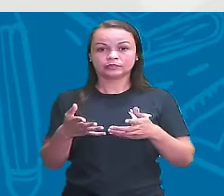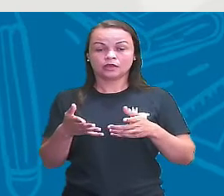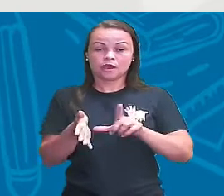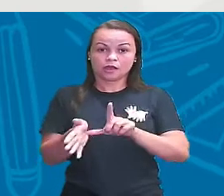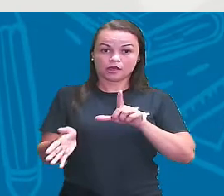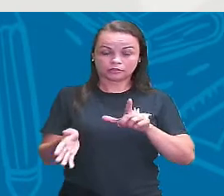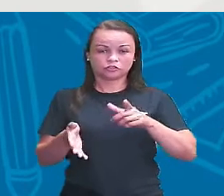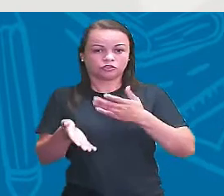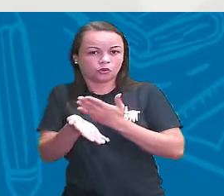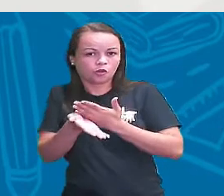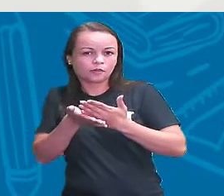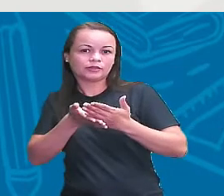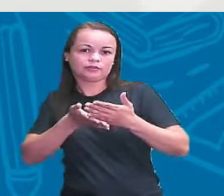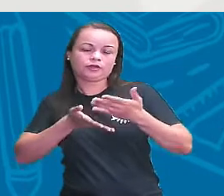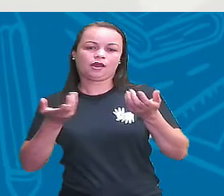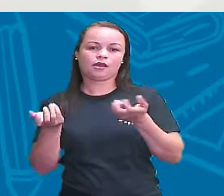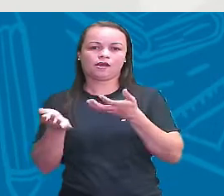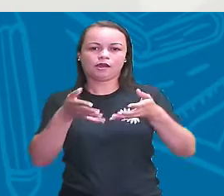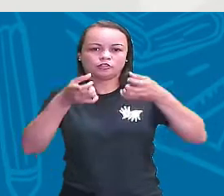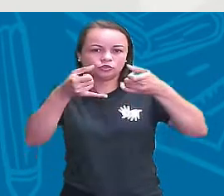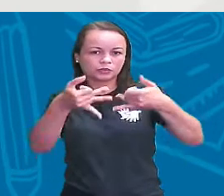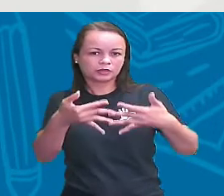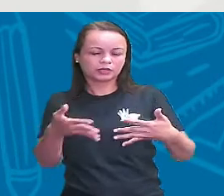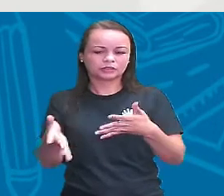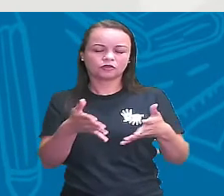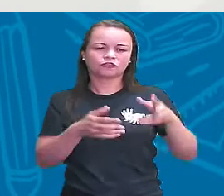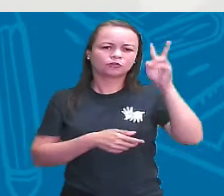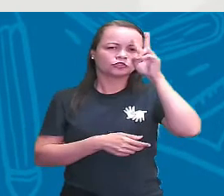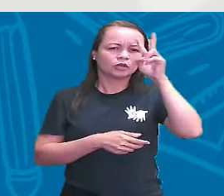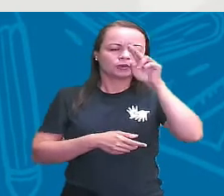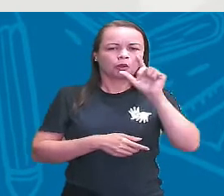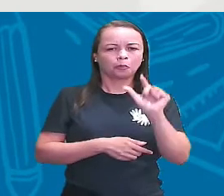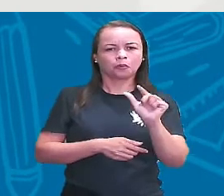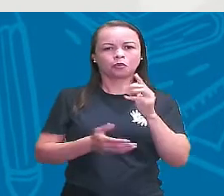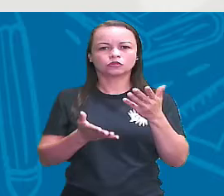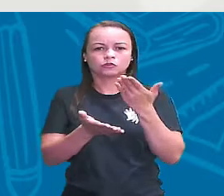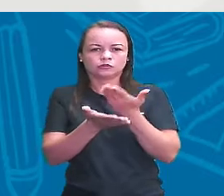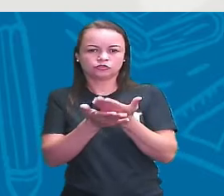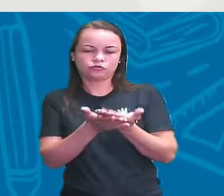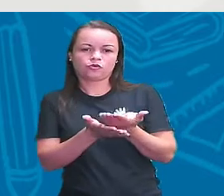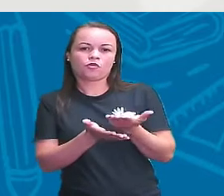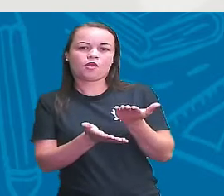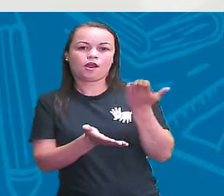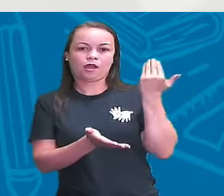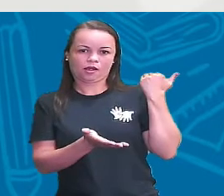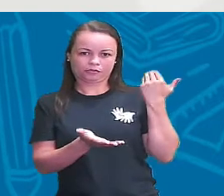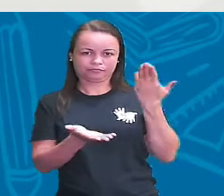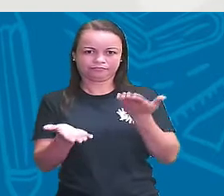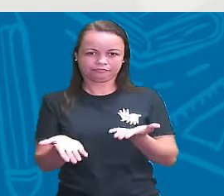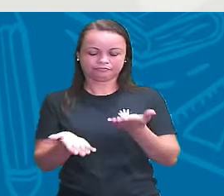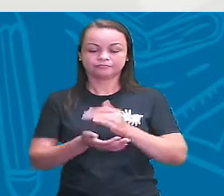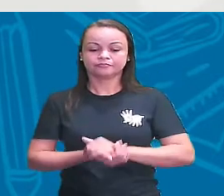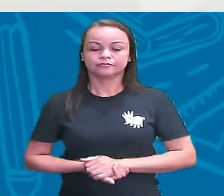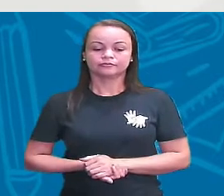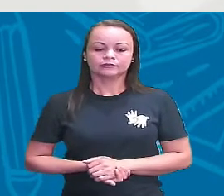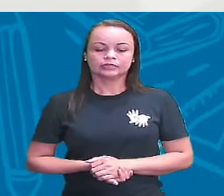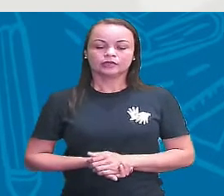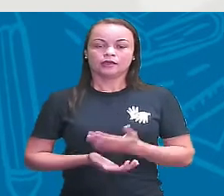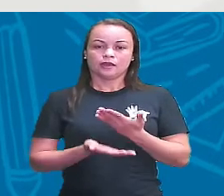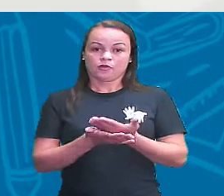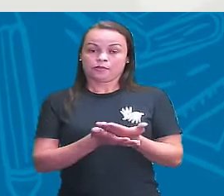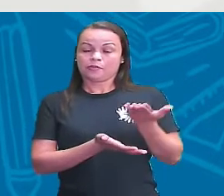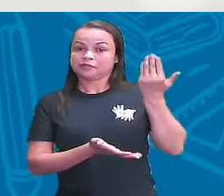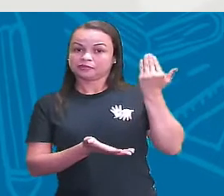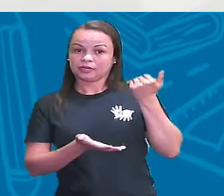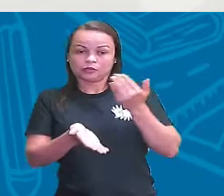os povos iorubais e os povos bancos, vamos lembrar um pouquinho daquilo que a gente viu na aula passada, tá? Então, na aula passada,